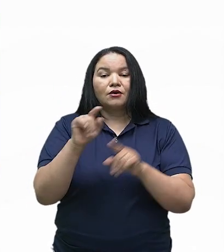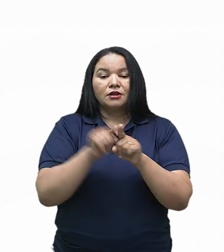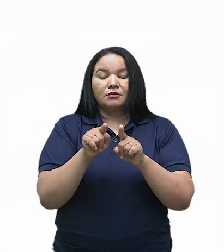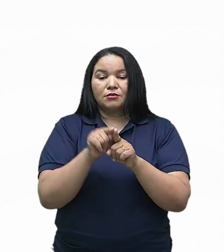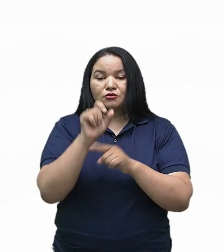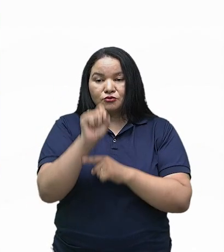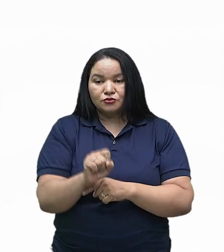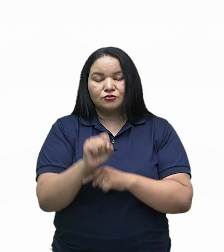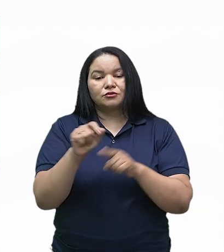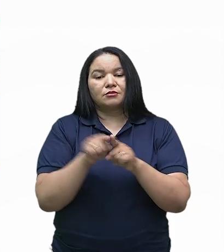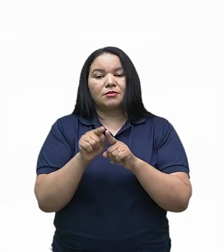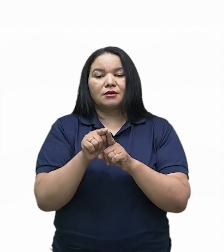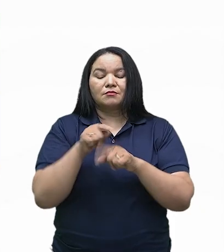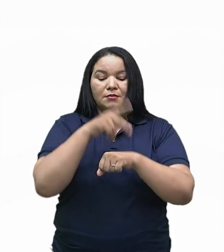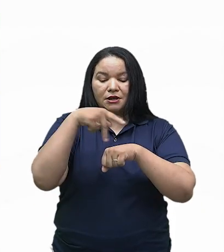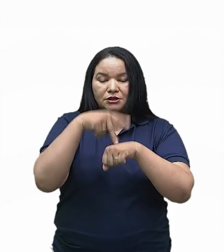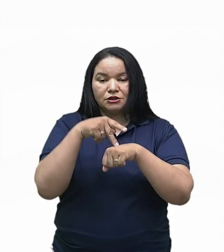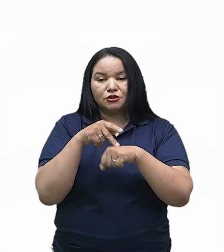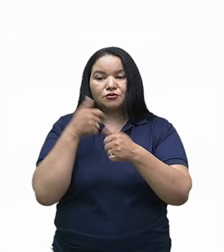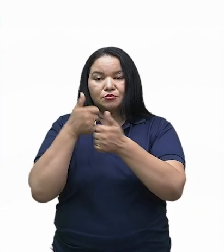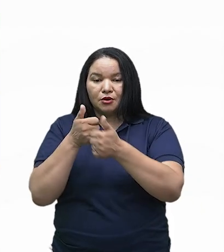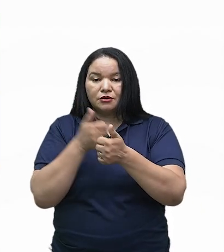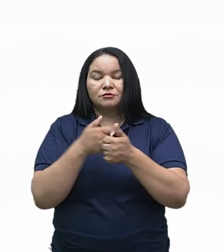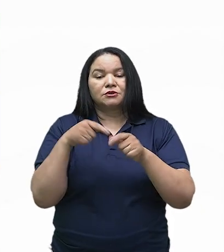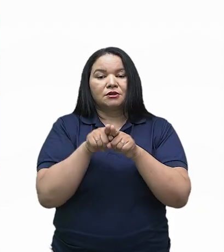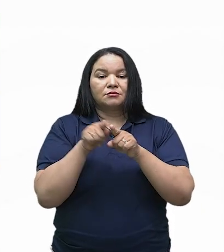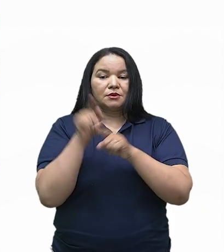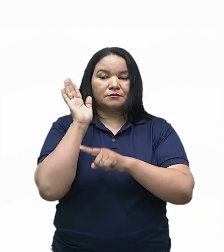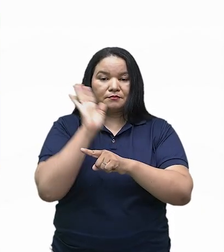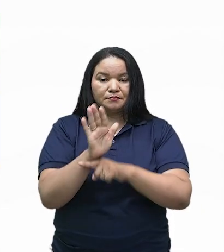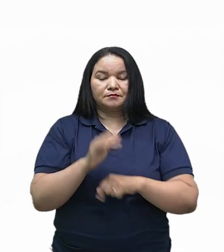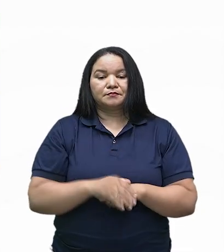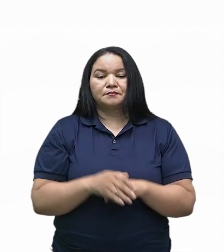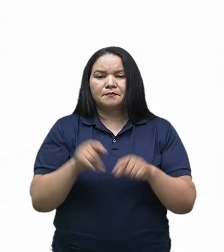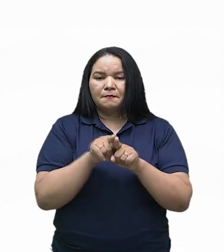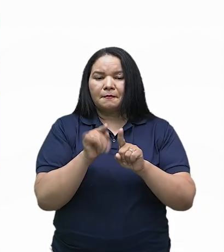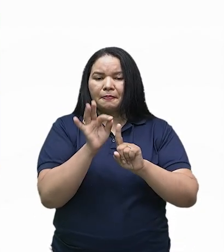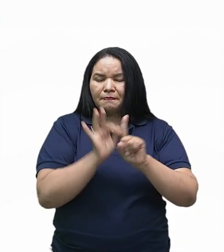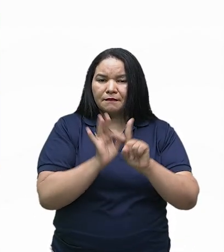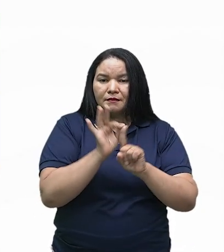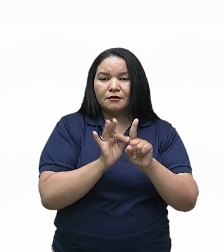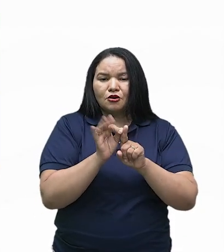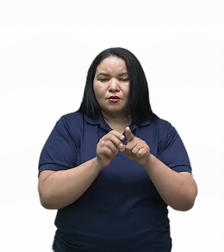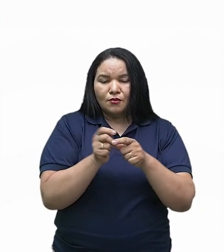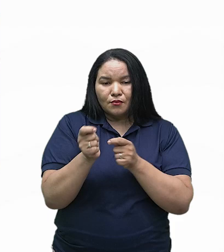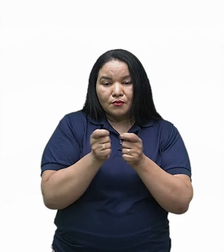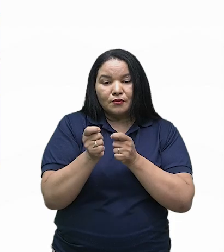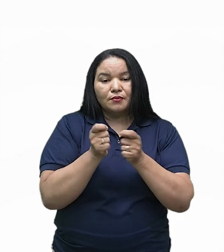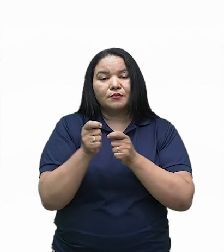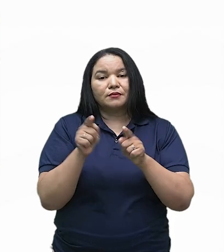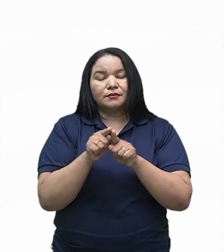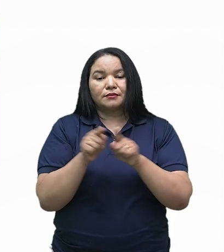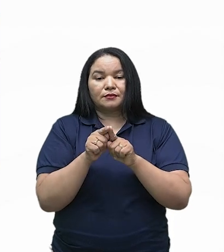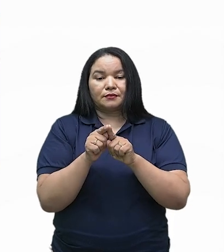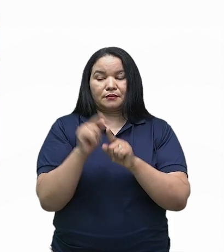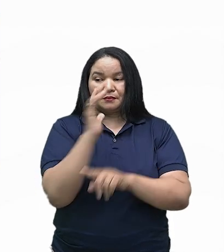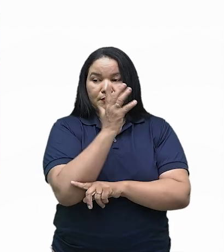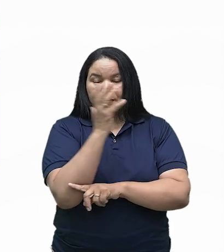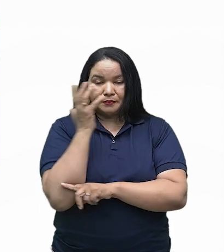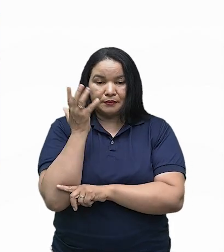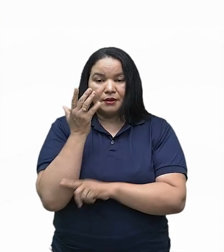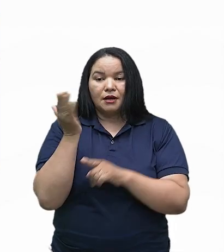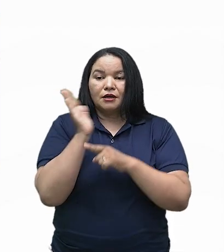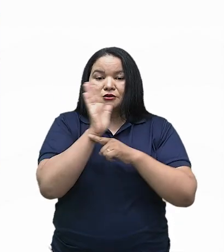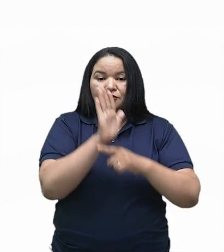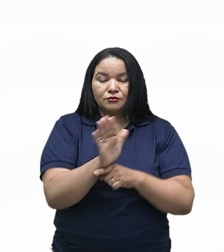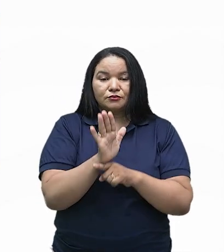países vizinhos. Ela atua na regulação térmica, onde a floresta ela age no resfriamento da temperatura